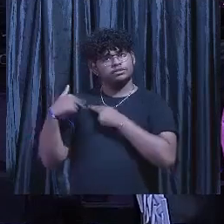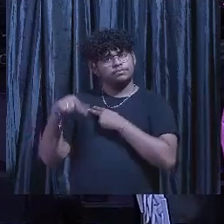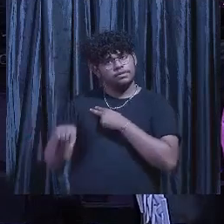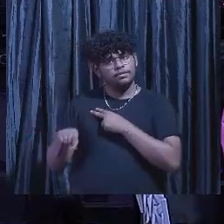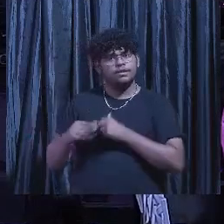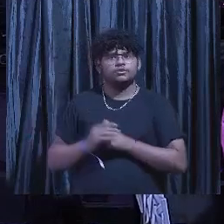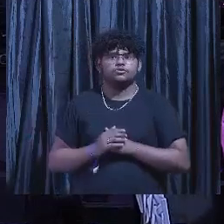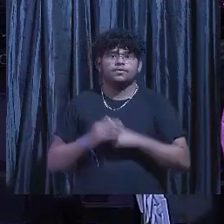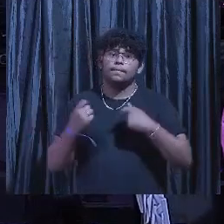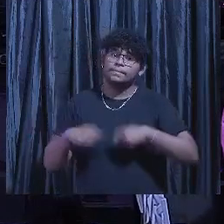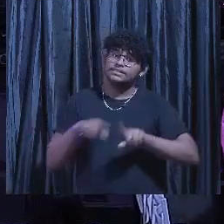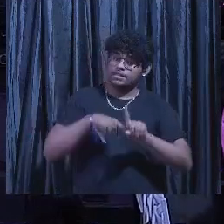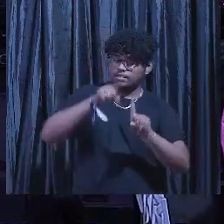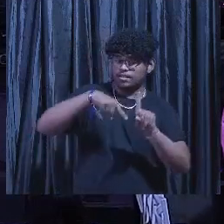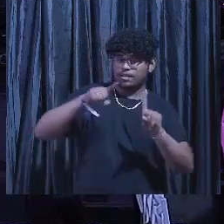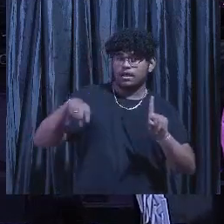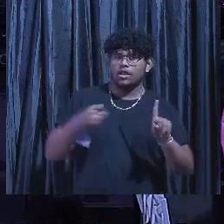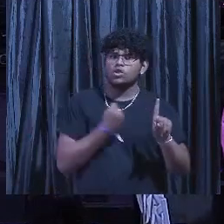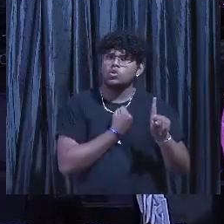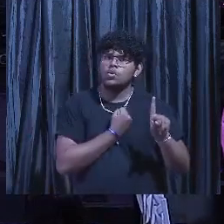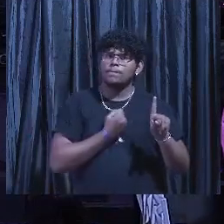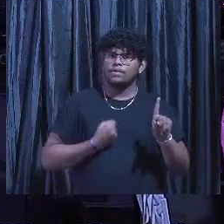gerar uma base de dados